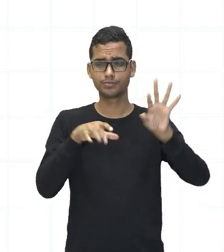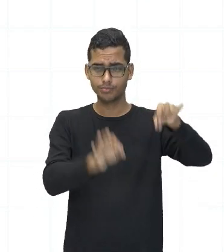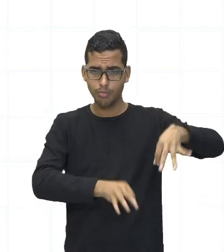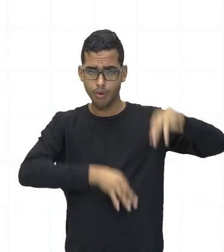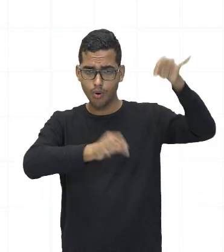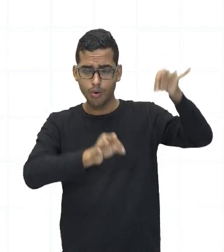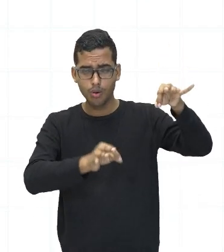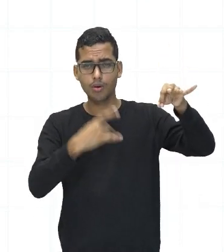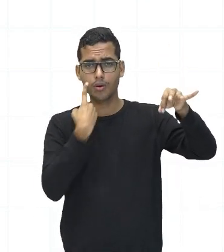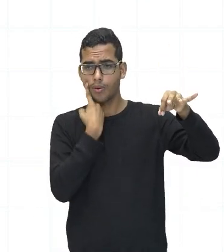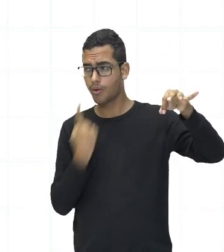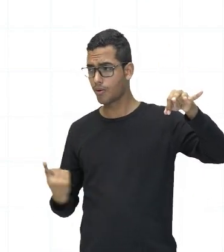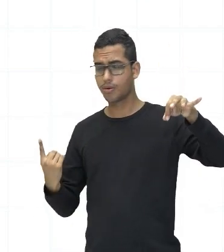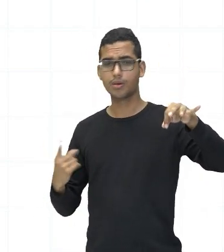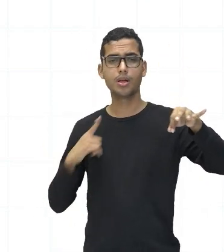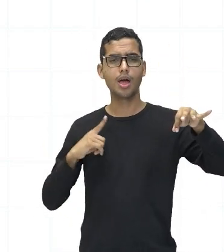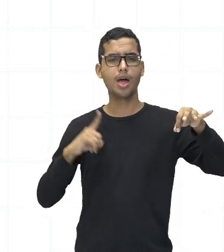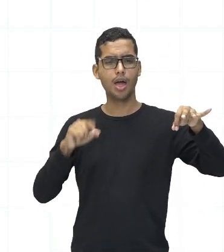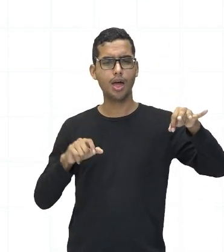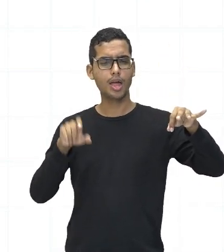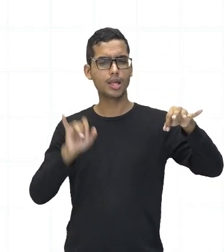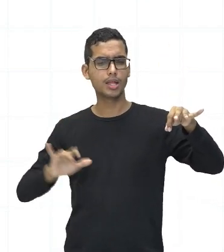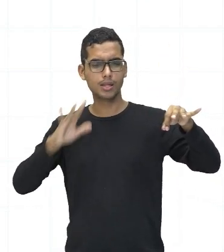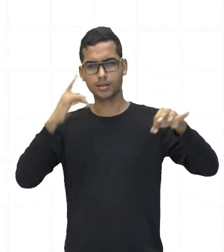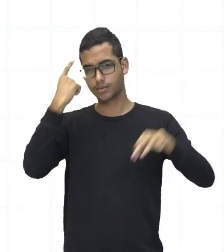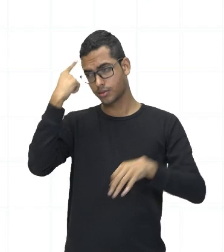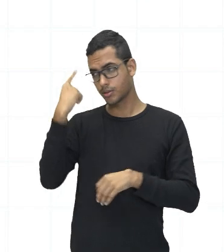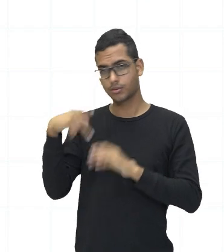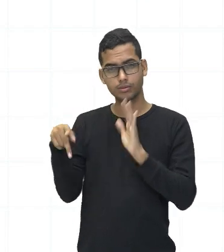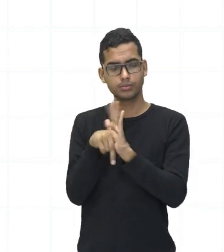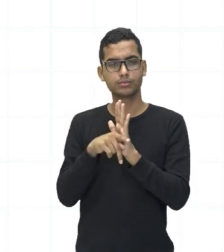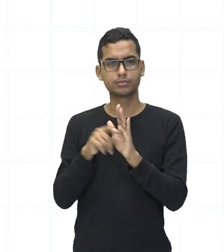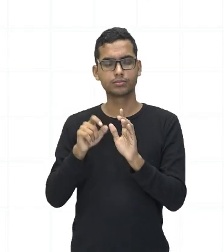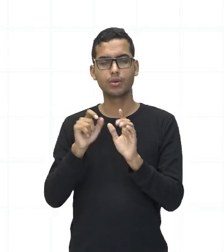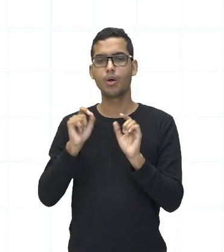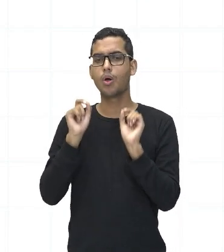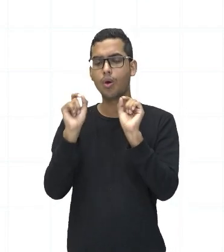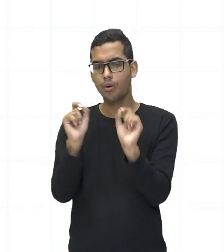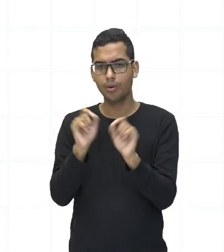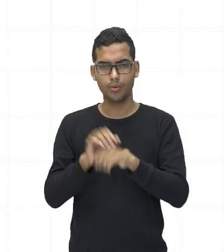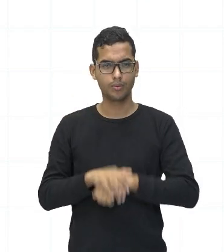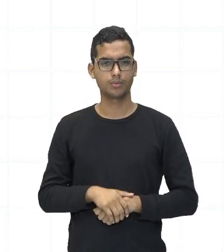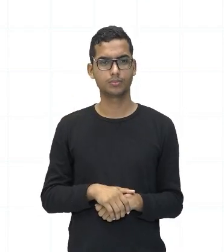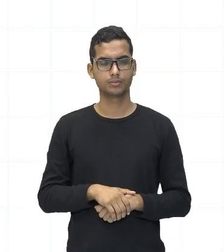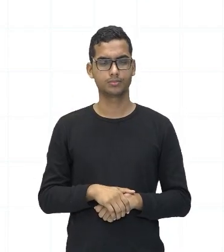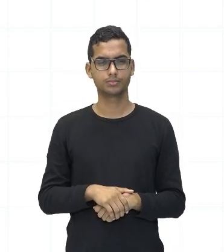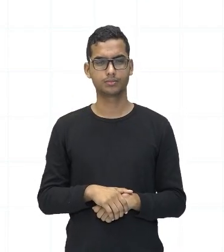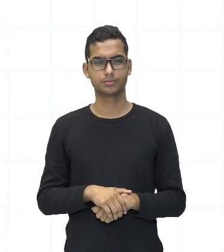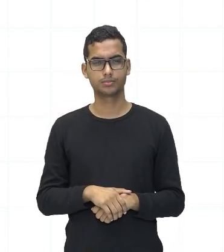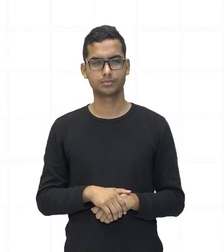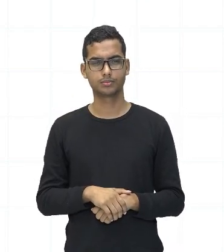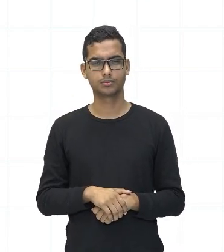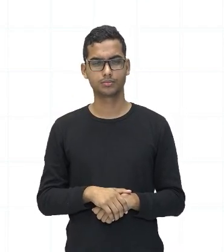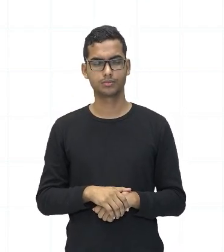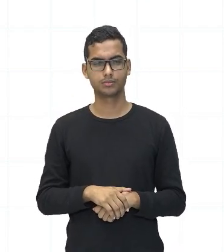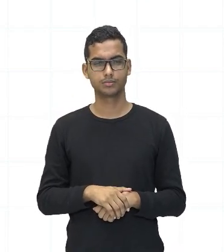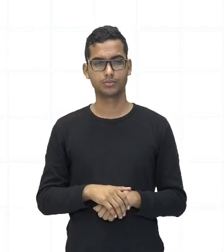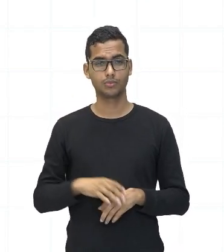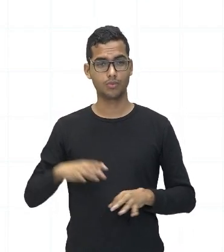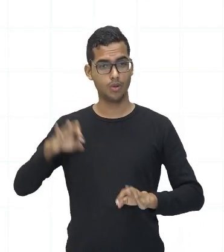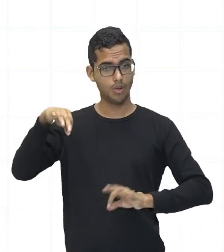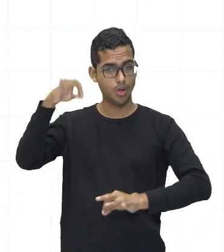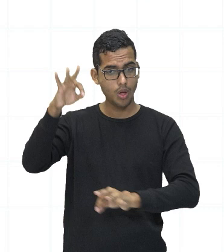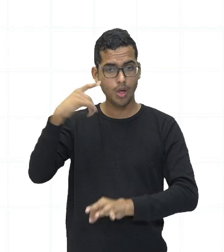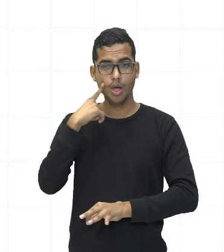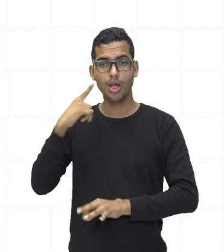há um apelo lúdico a esse cartaz, né? Então, é possível que se queira atingir de maneira especial as crianças, né?